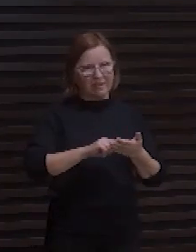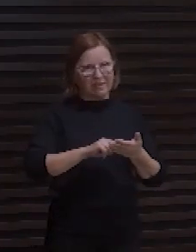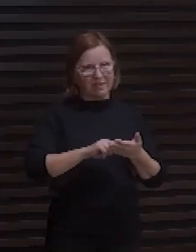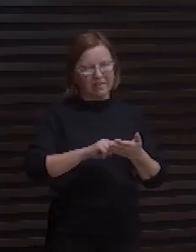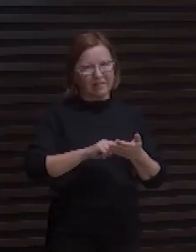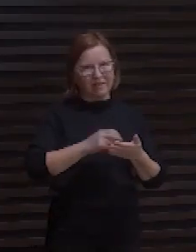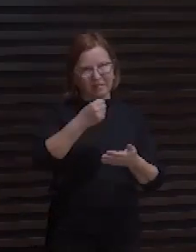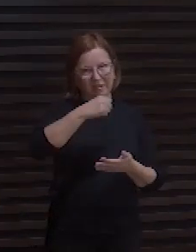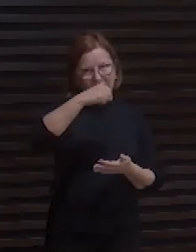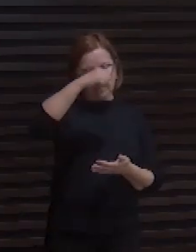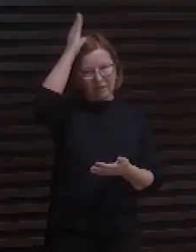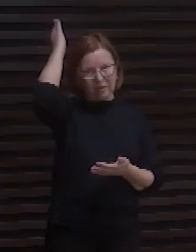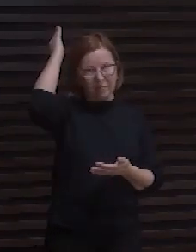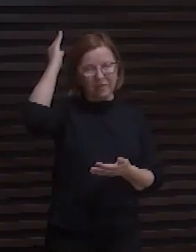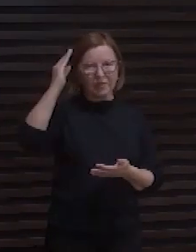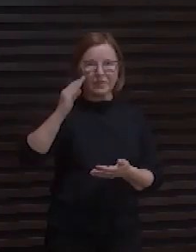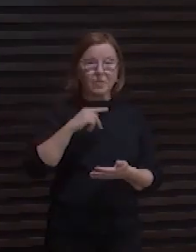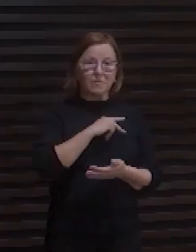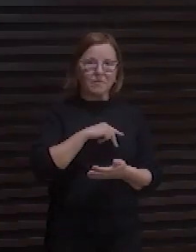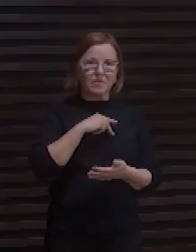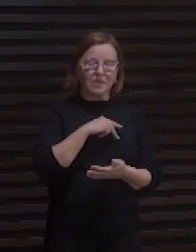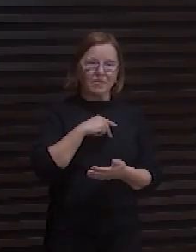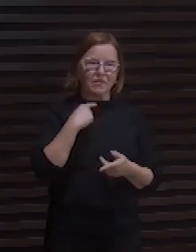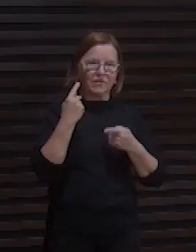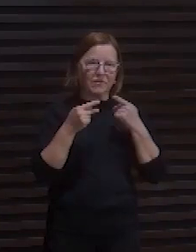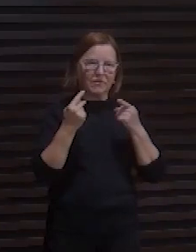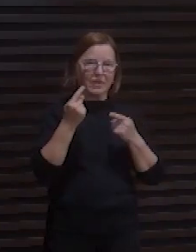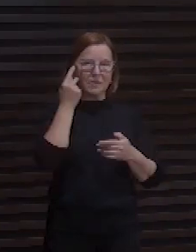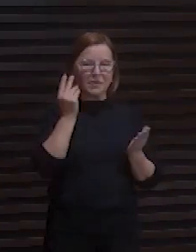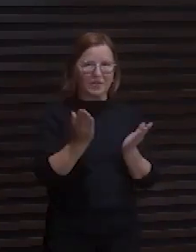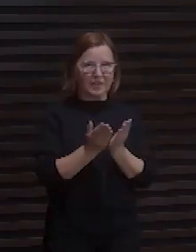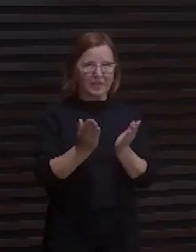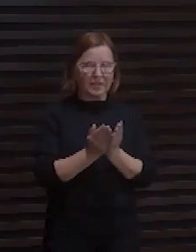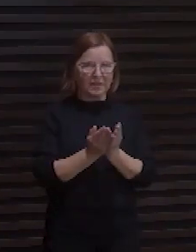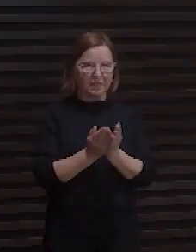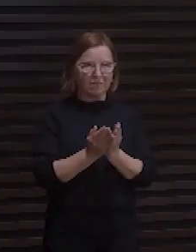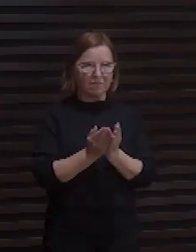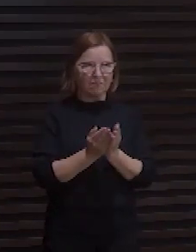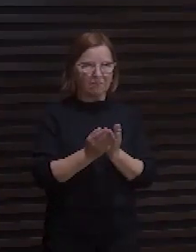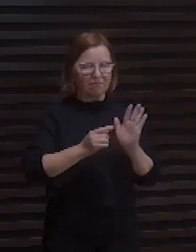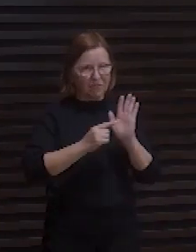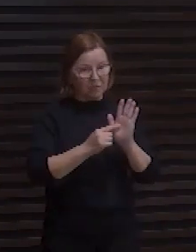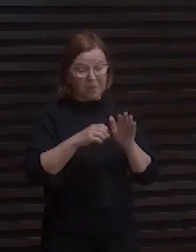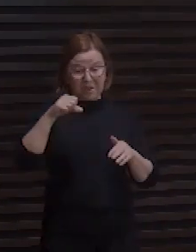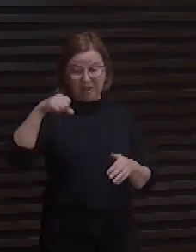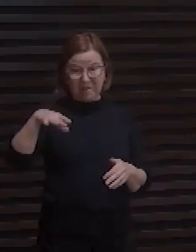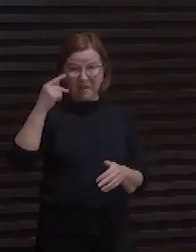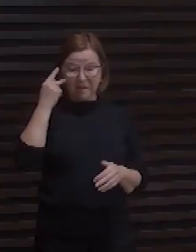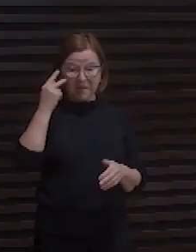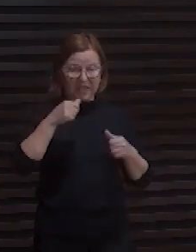primeiros versículos, onde o apóstolo Paulo dá aos cristãos uma indicação e uma luz para